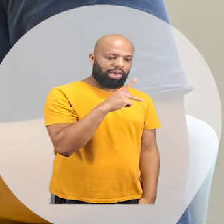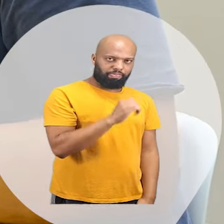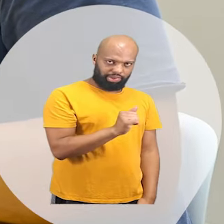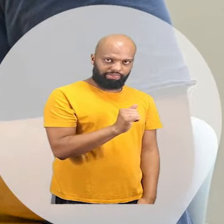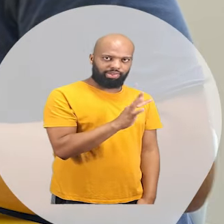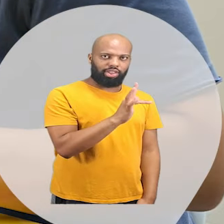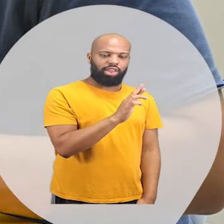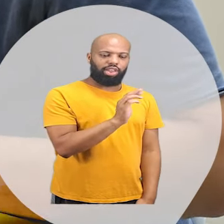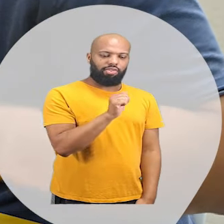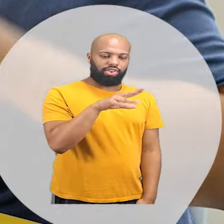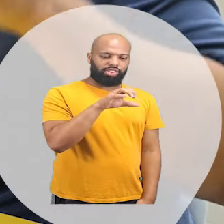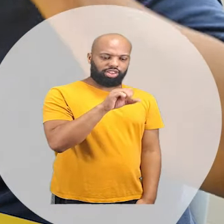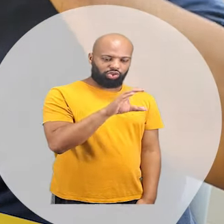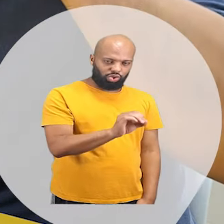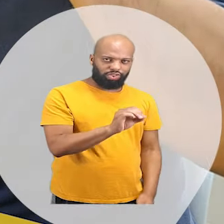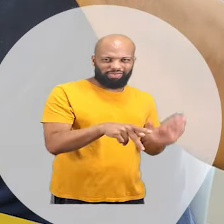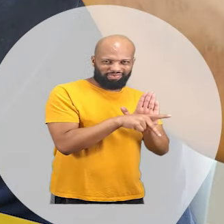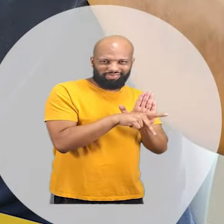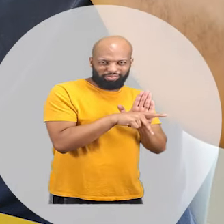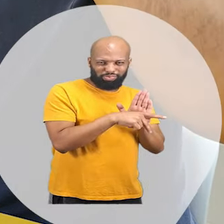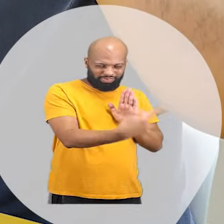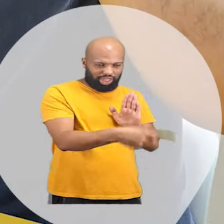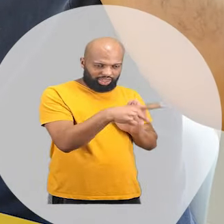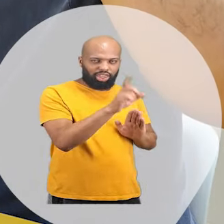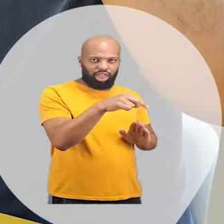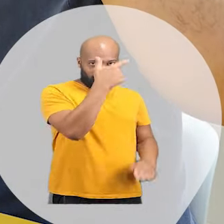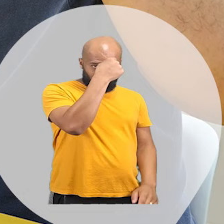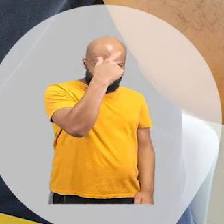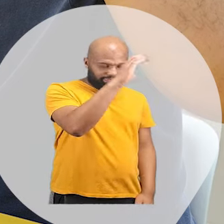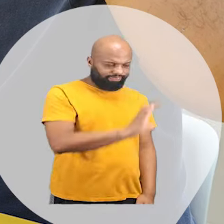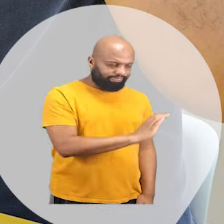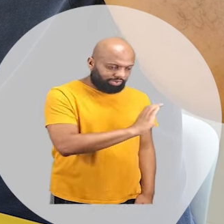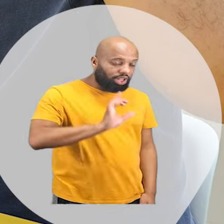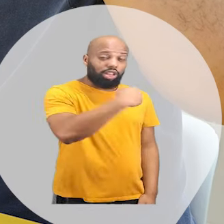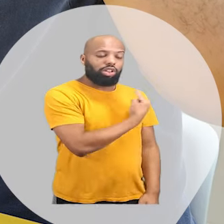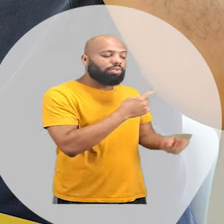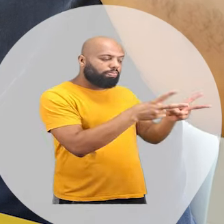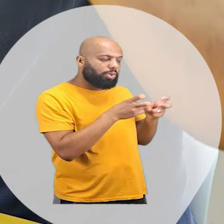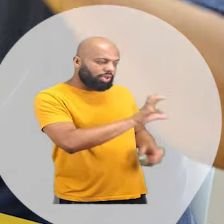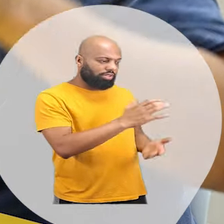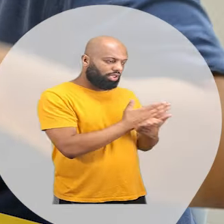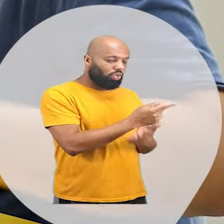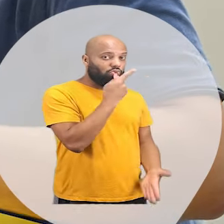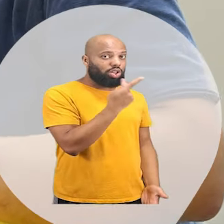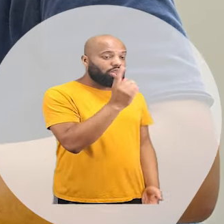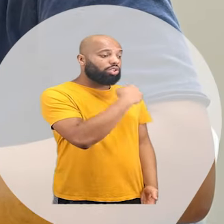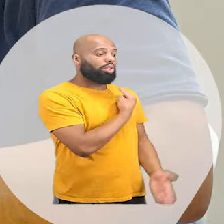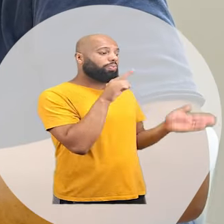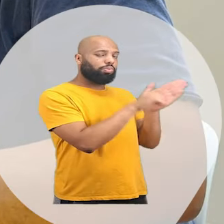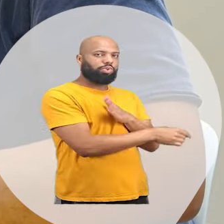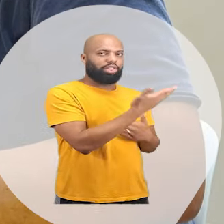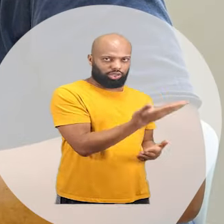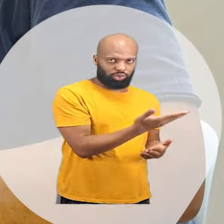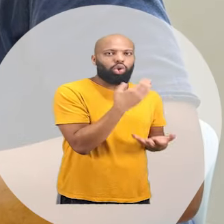católica né E como que fica como que você reflete a gente percebeu isso em algumas falas é por isso que a gente tá fazendo essa